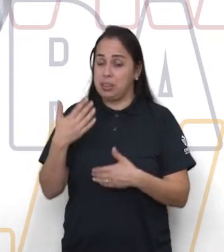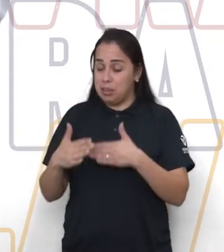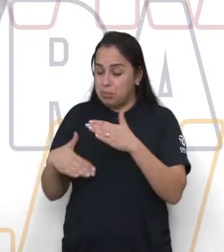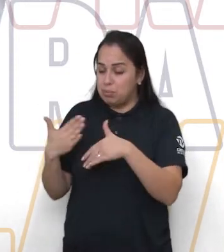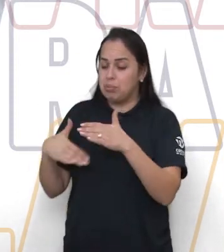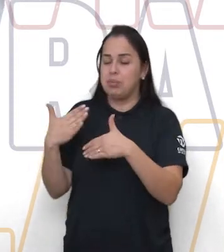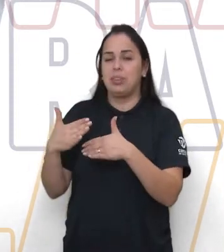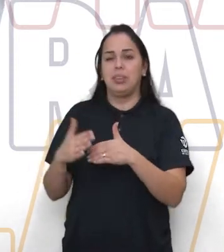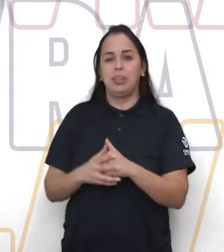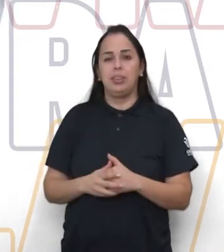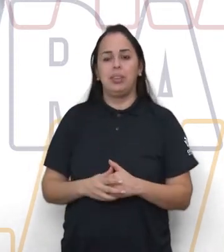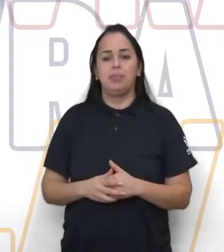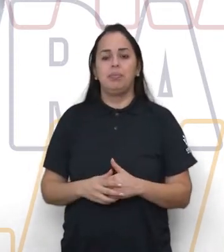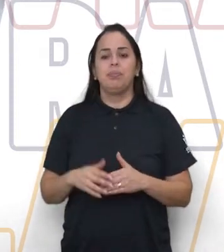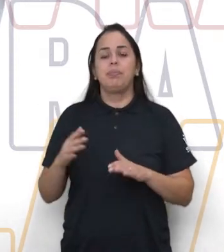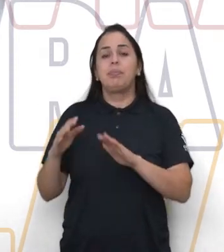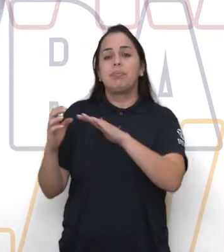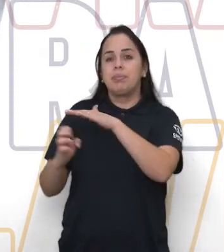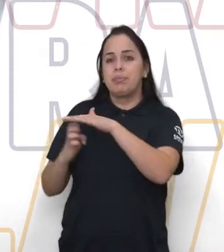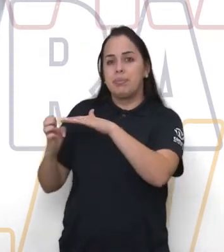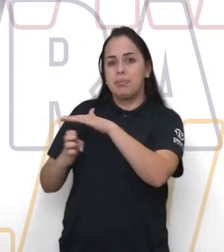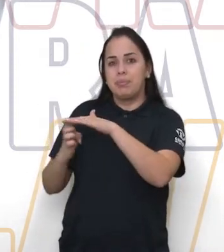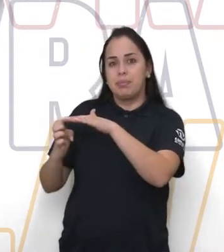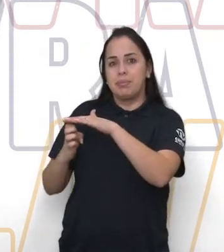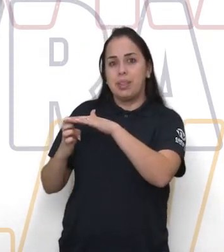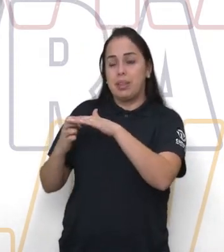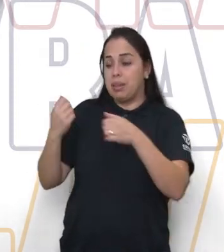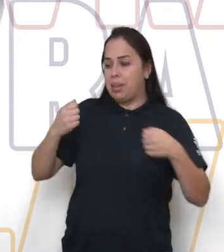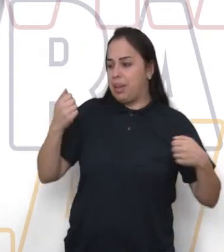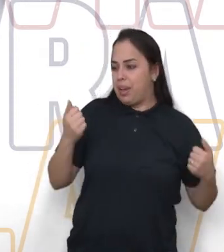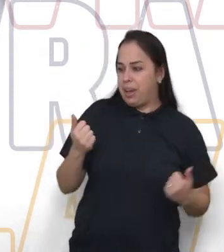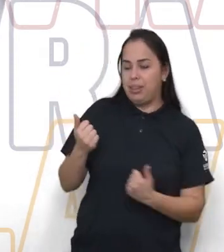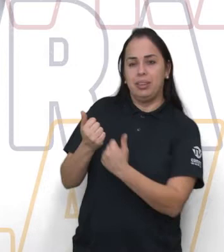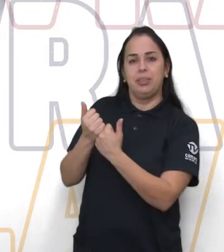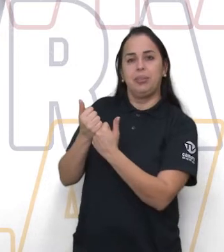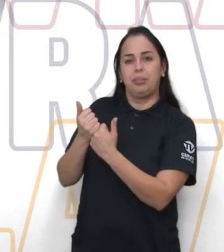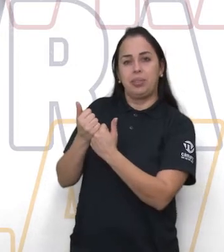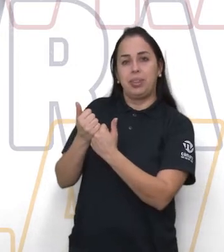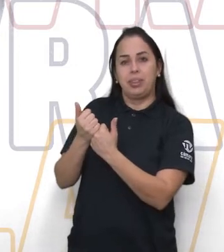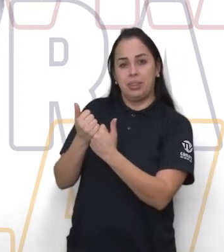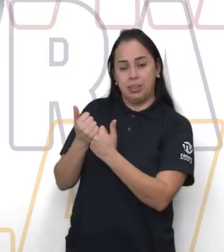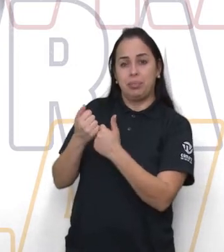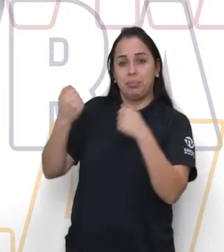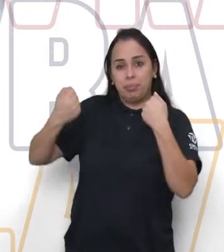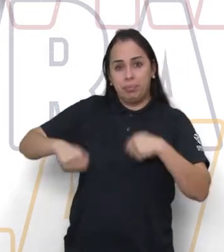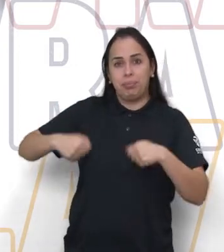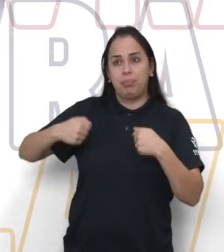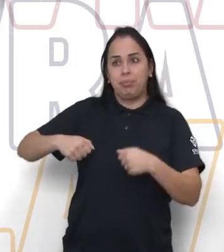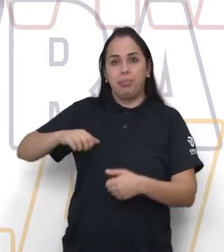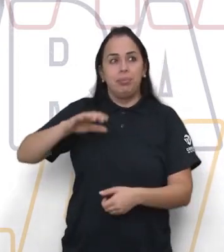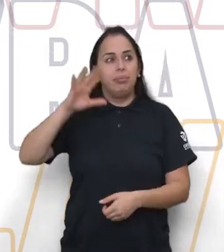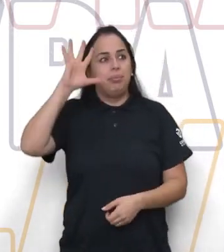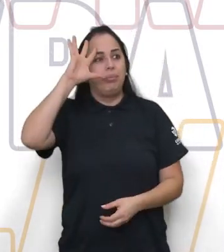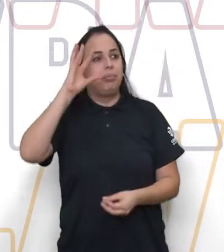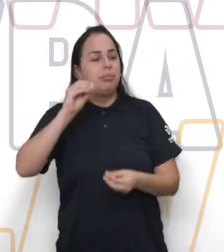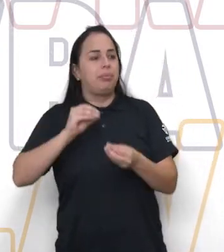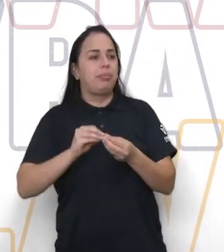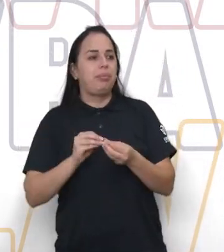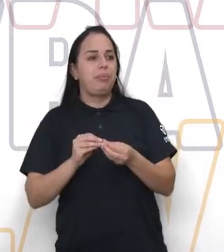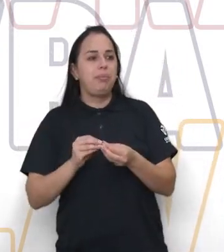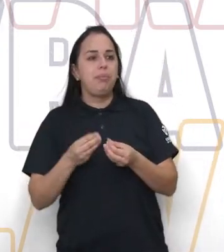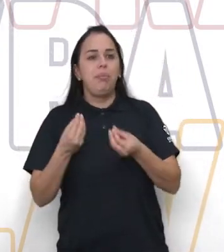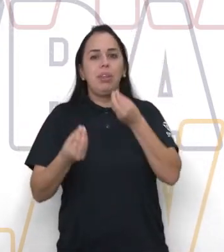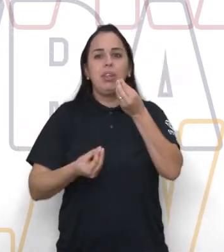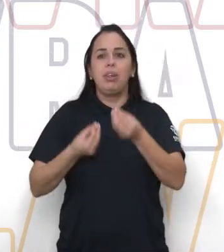mais disso então o empresário está precisando de inclusive de apoio não é buscar entender como é que